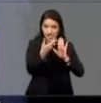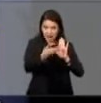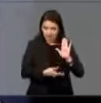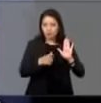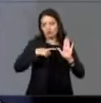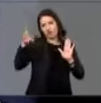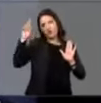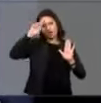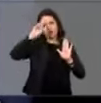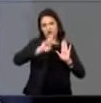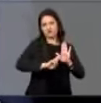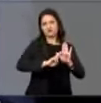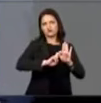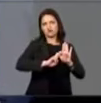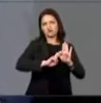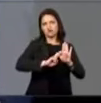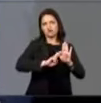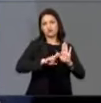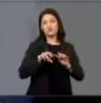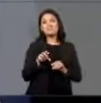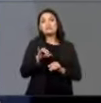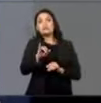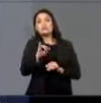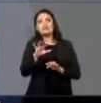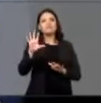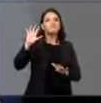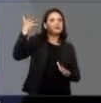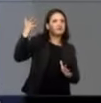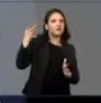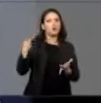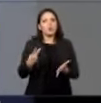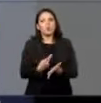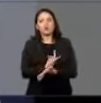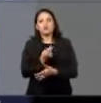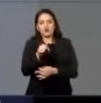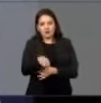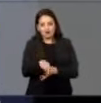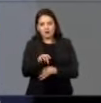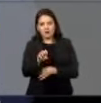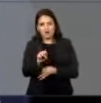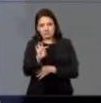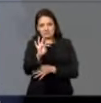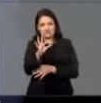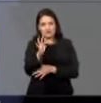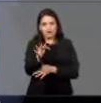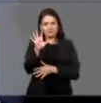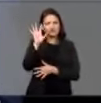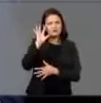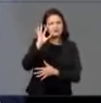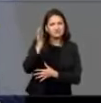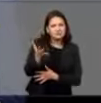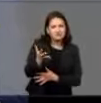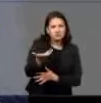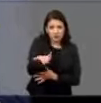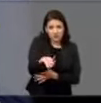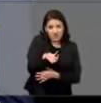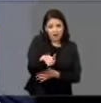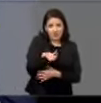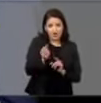respeitado. Se, porventura, esse tribunal decidir que quer